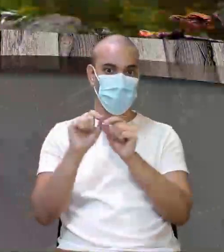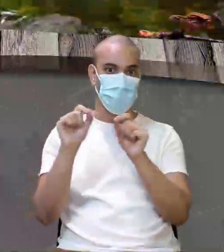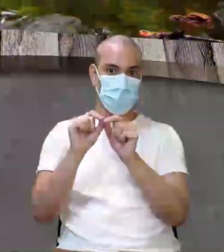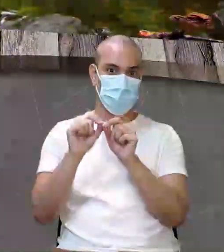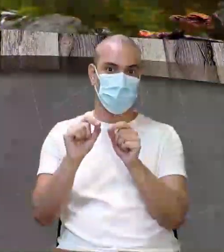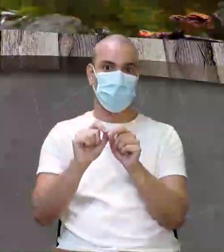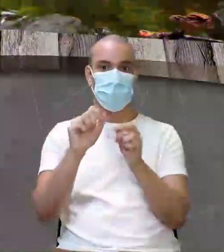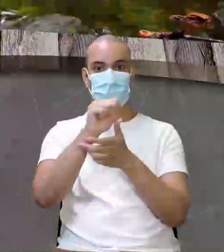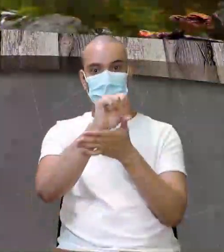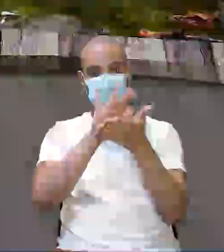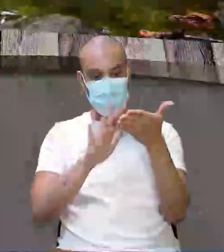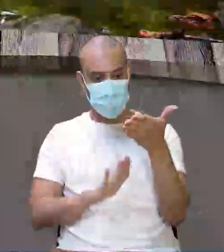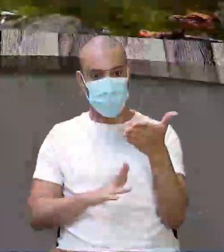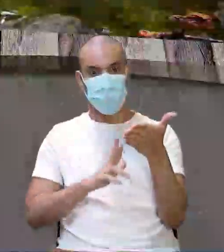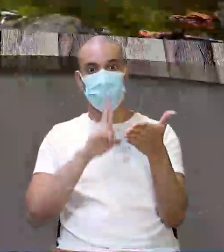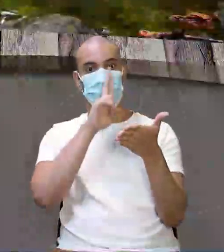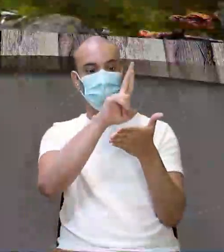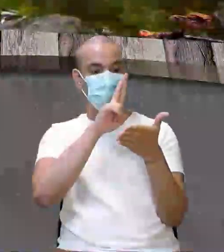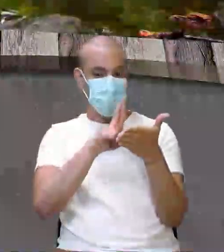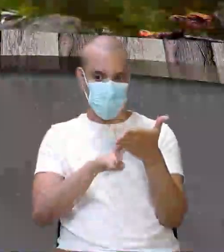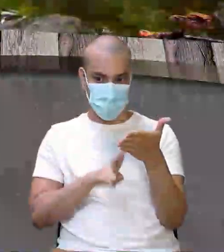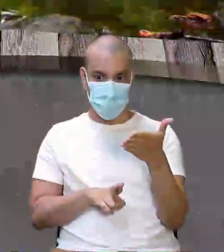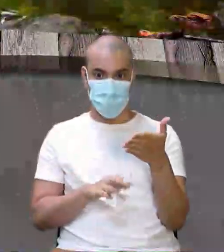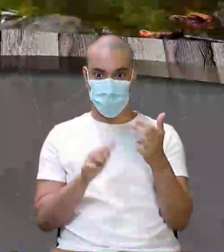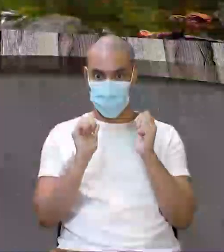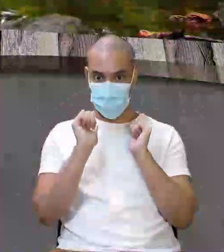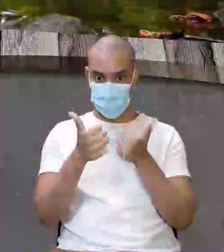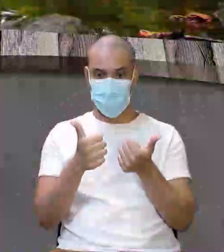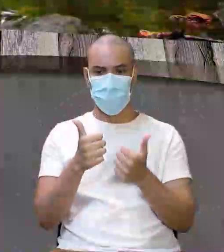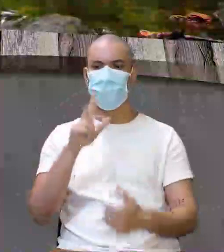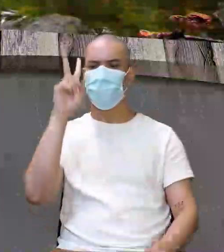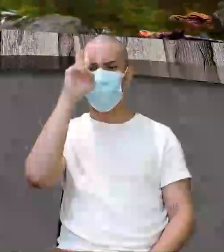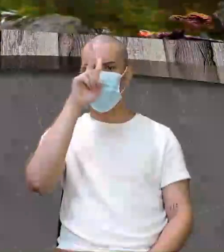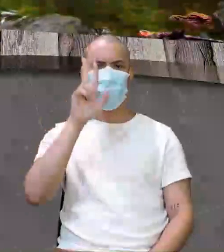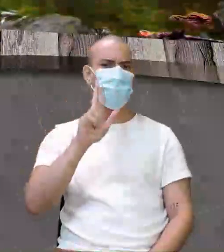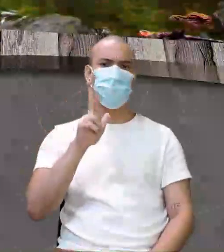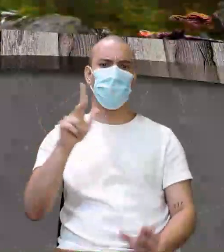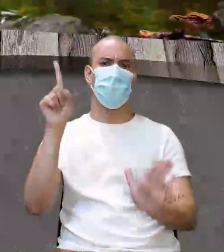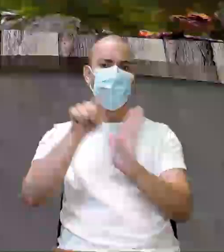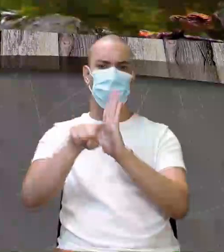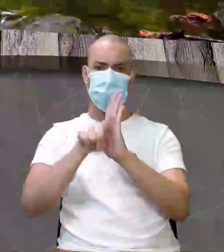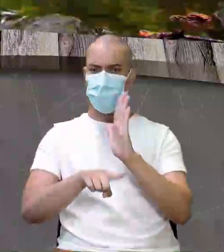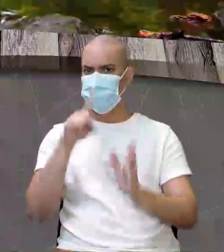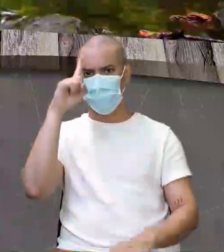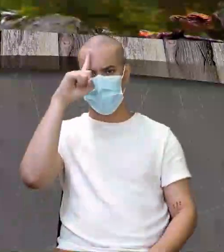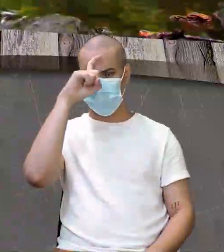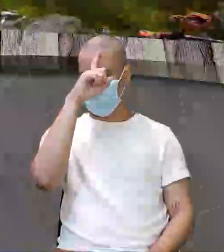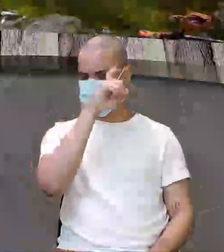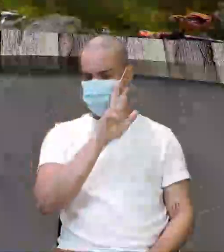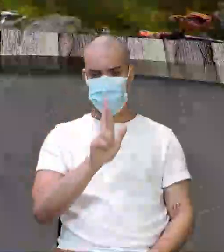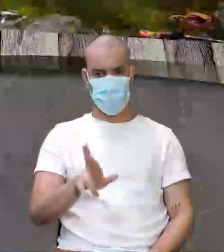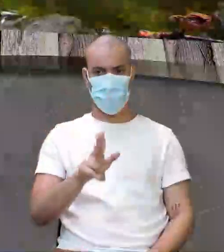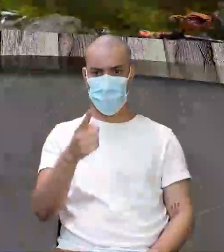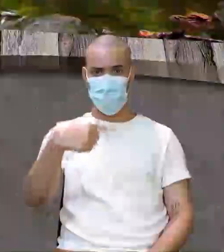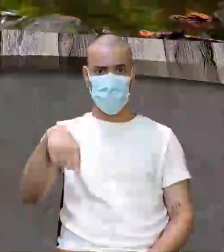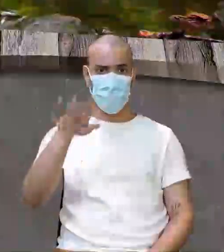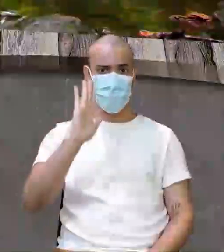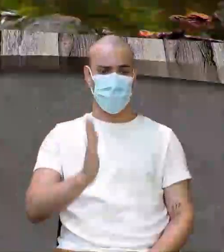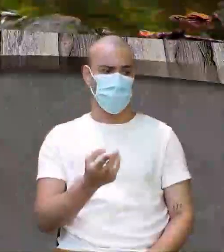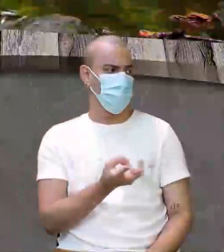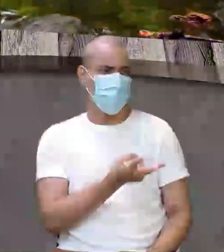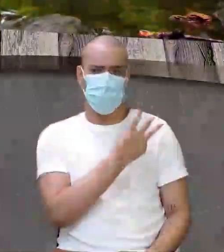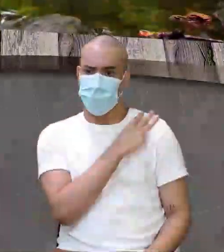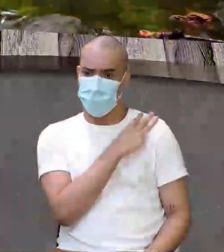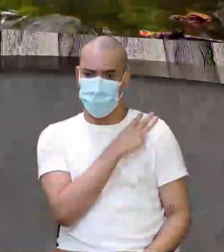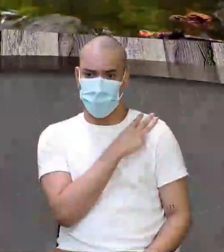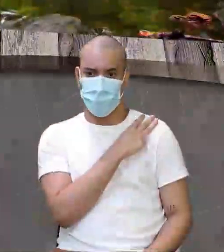fazer essa atividade. Lembrando que não são questões muito difíceis, vocês já são alunos de terceiro